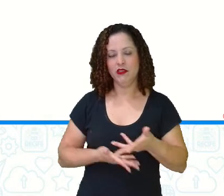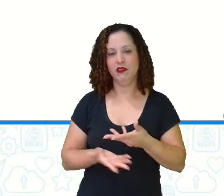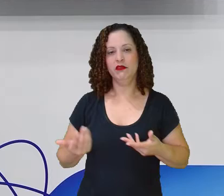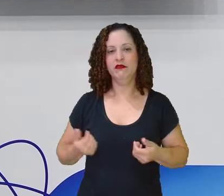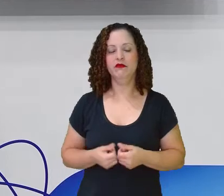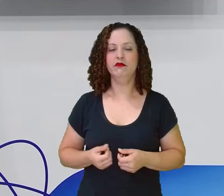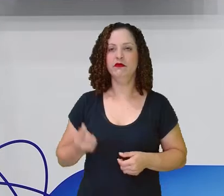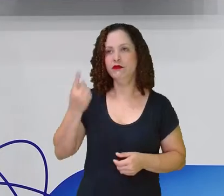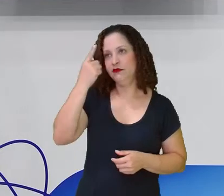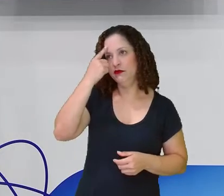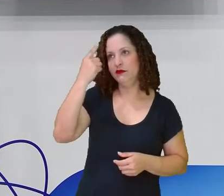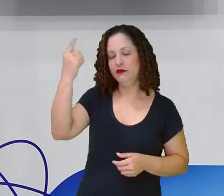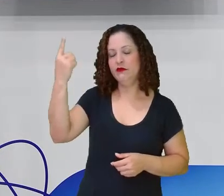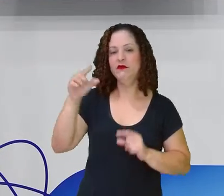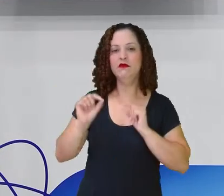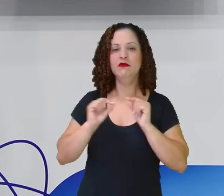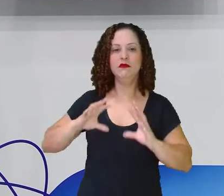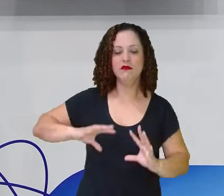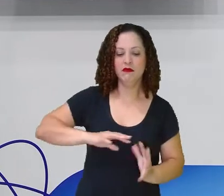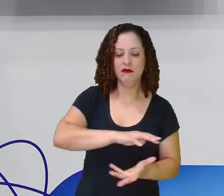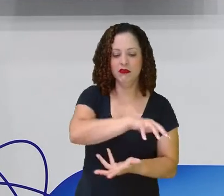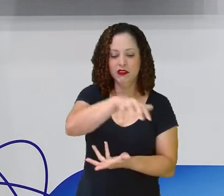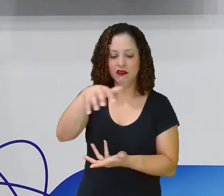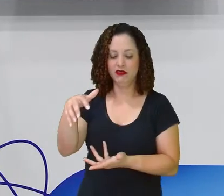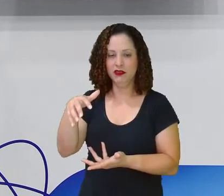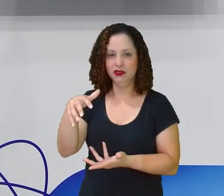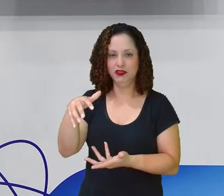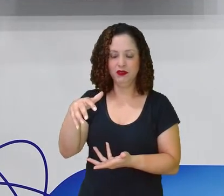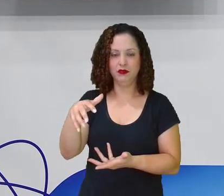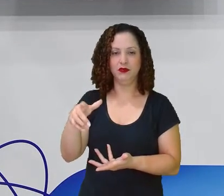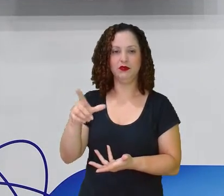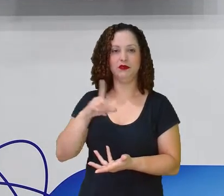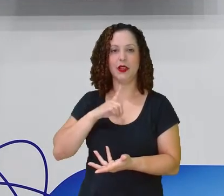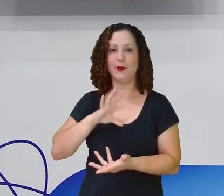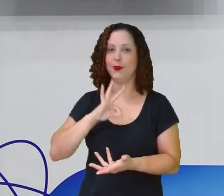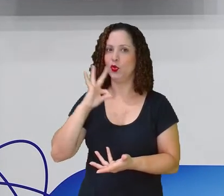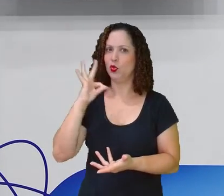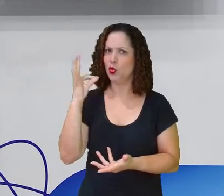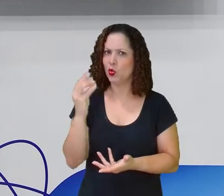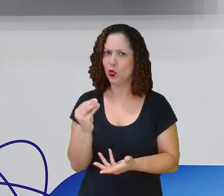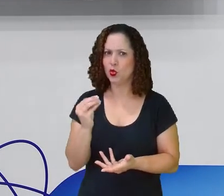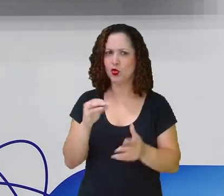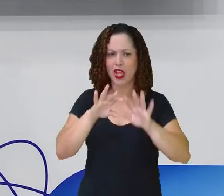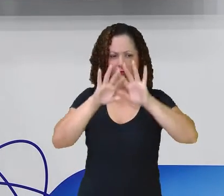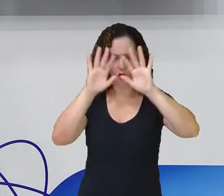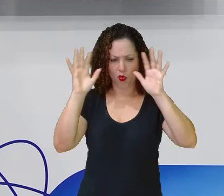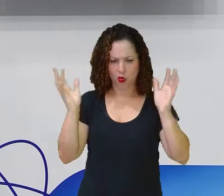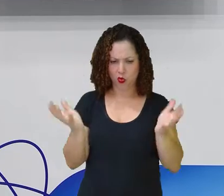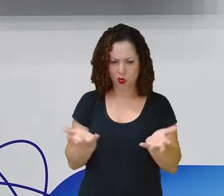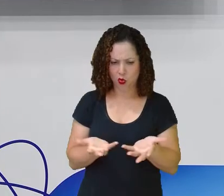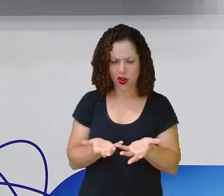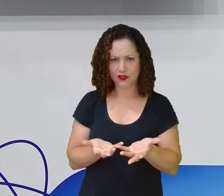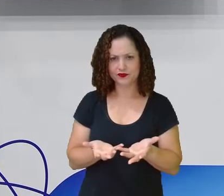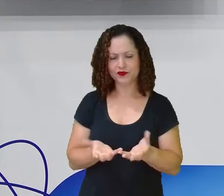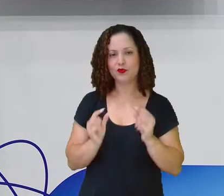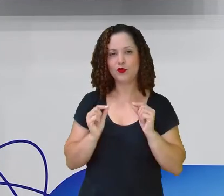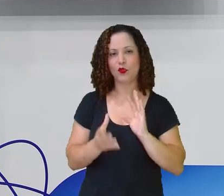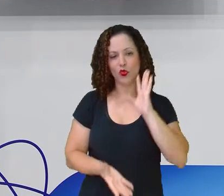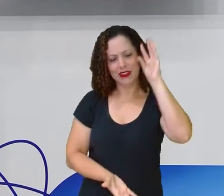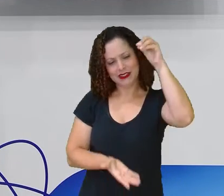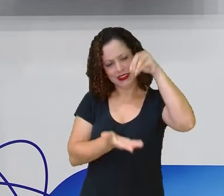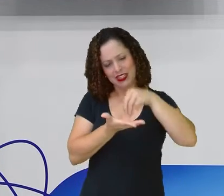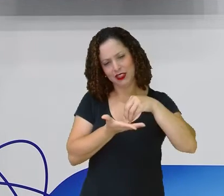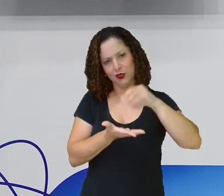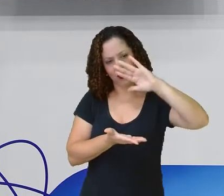penso em sistema terrestre, vai ser justamente todo o conjunto que vai estar presente na camada externa, que vai